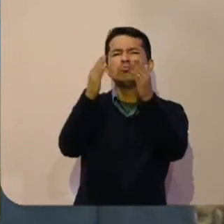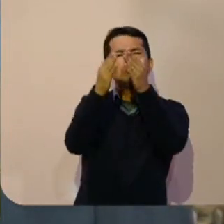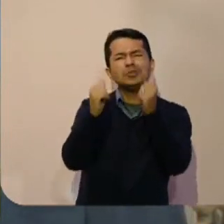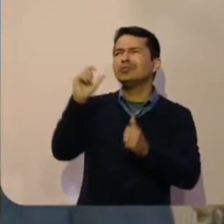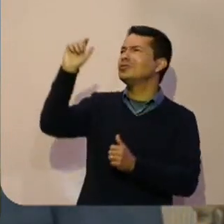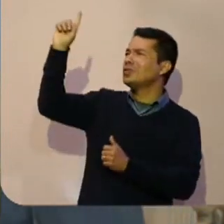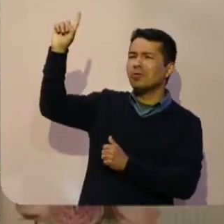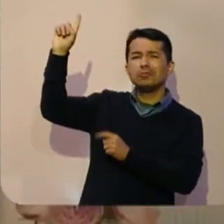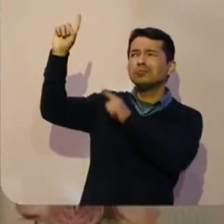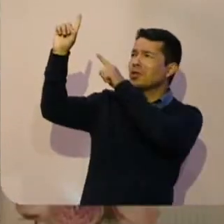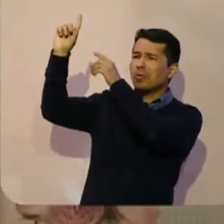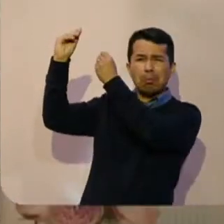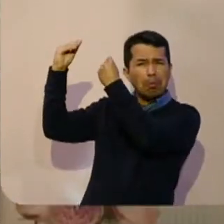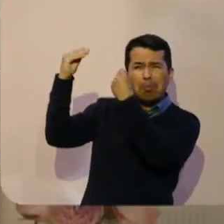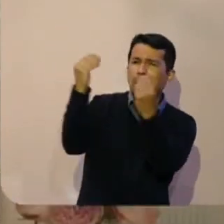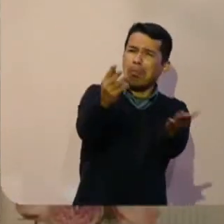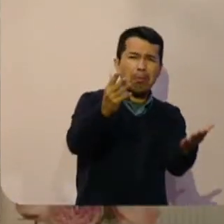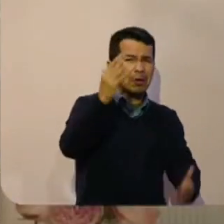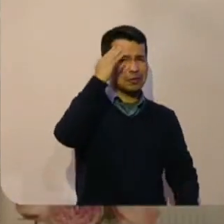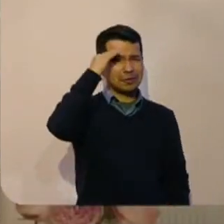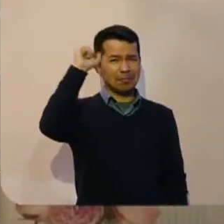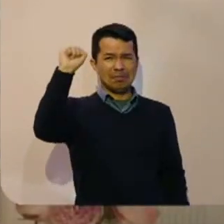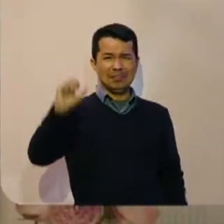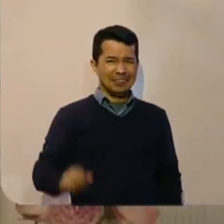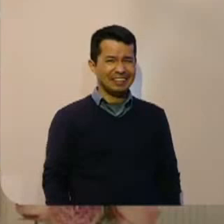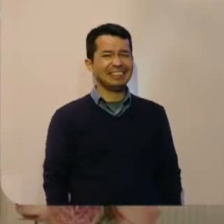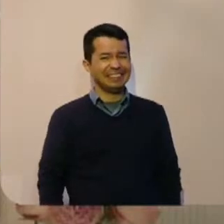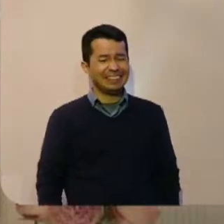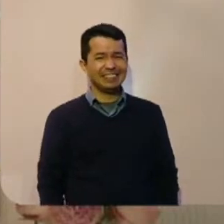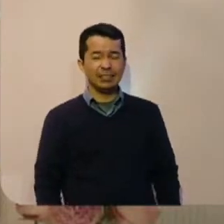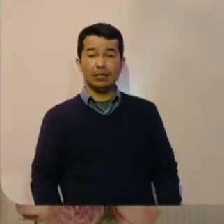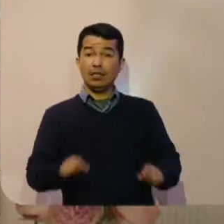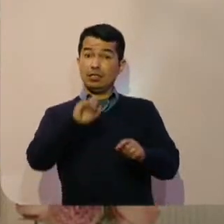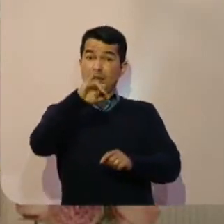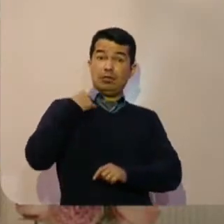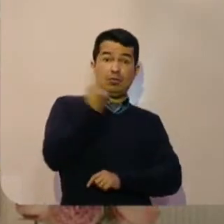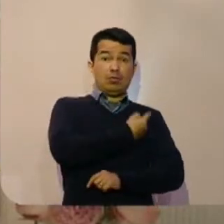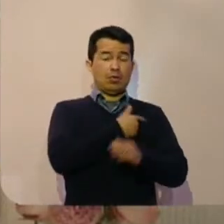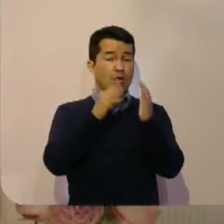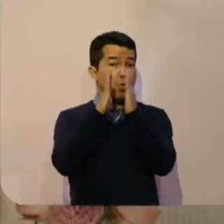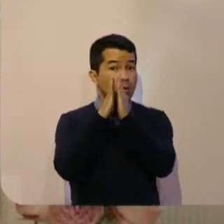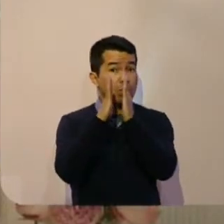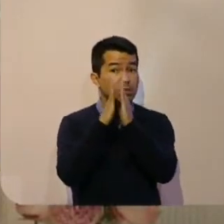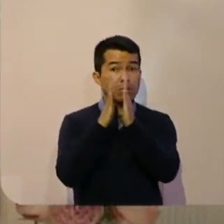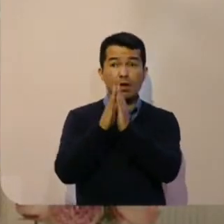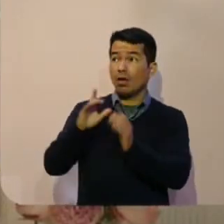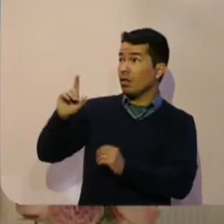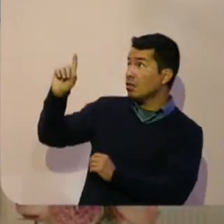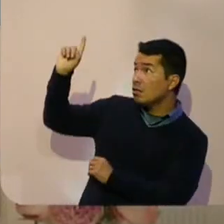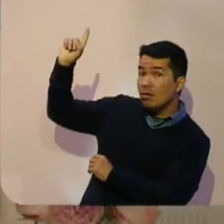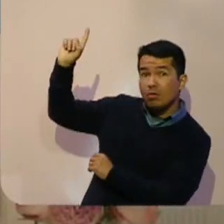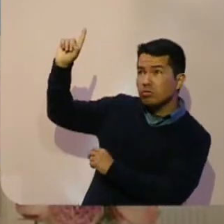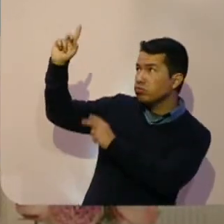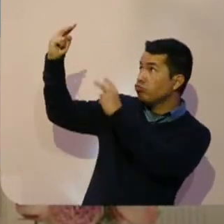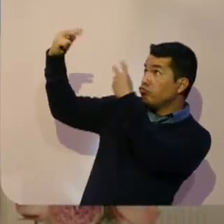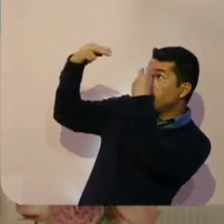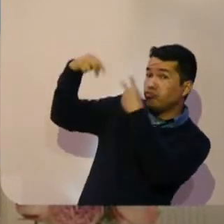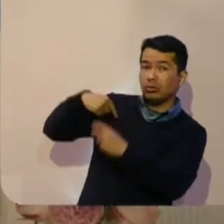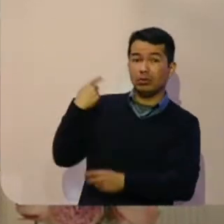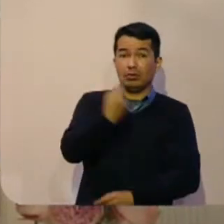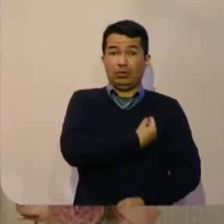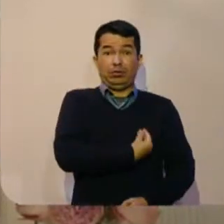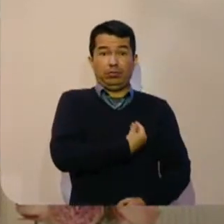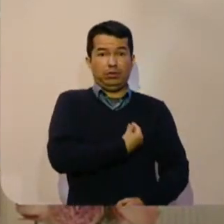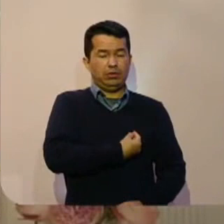lhe será concedida. Enquanto a gente está orando, Deus está abrindo as janelas dos